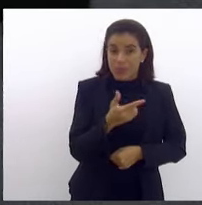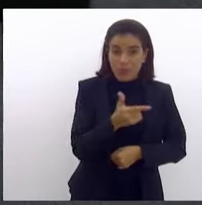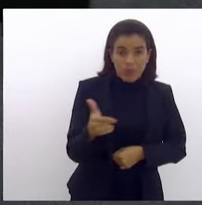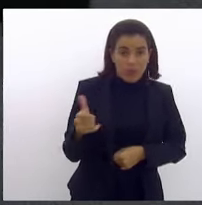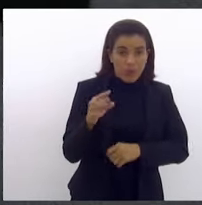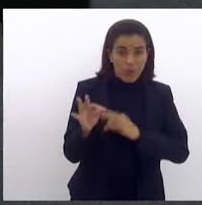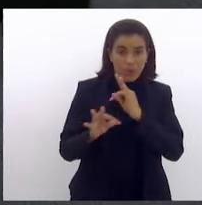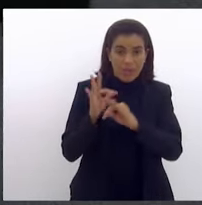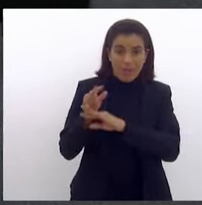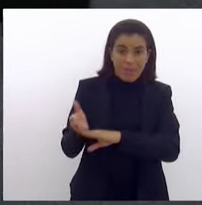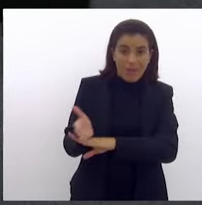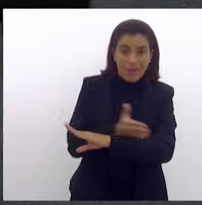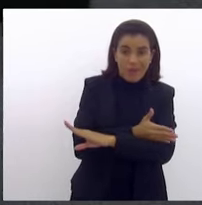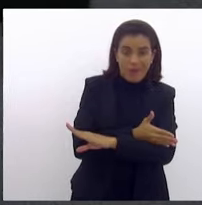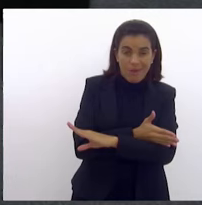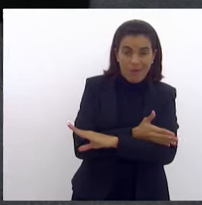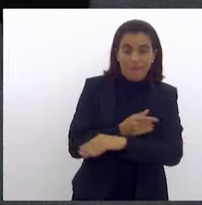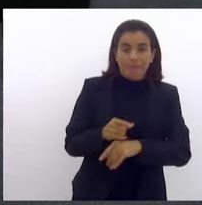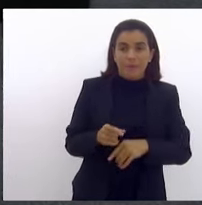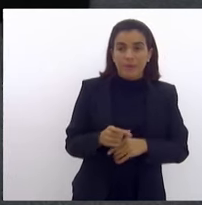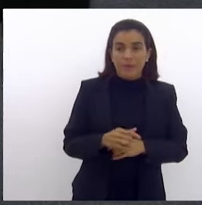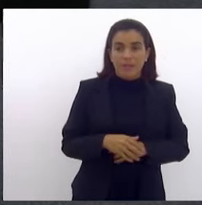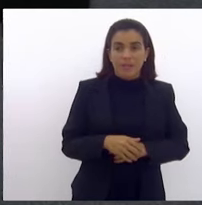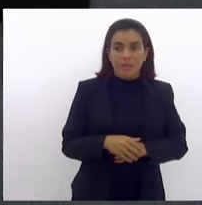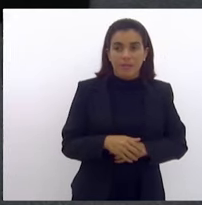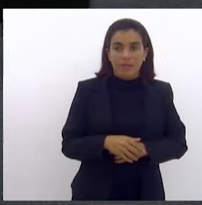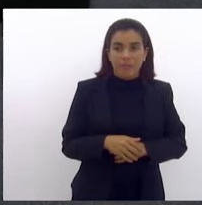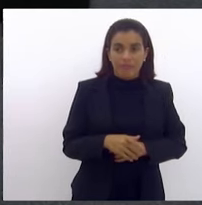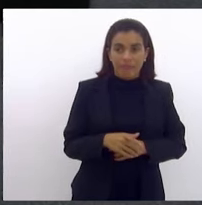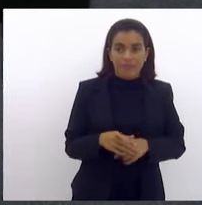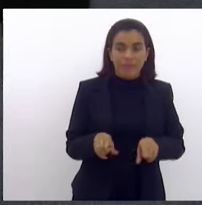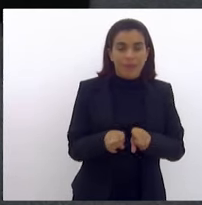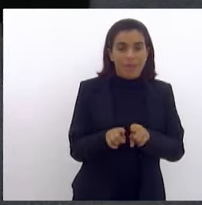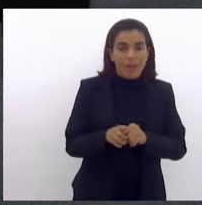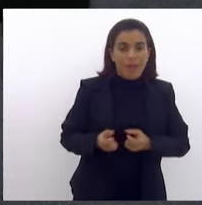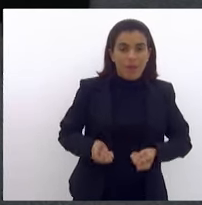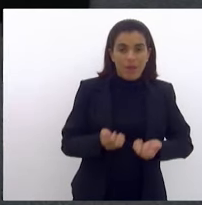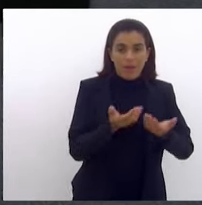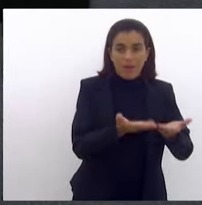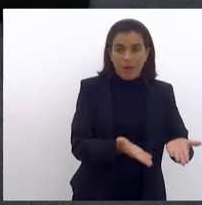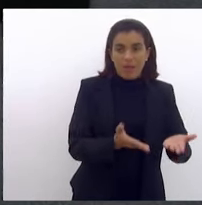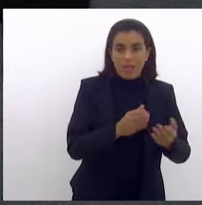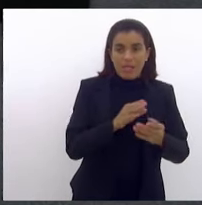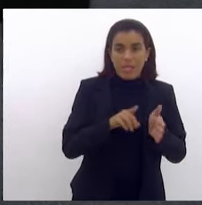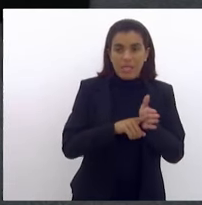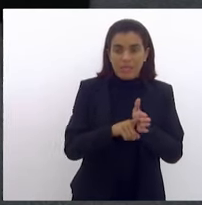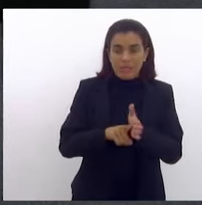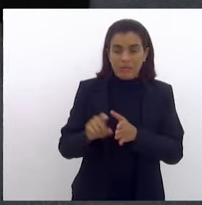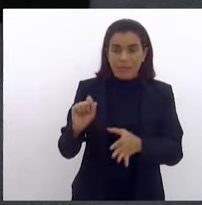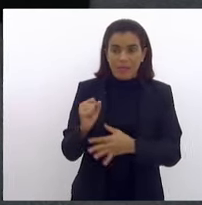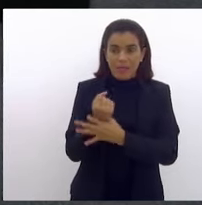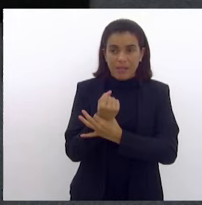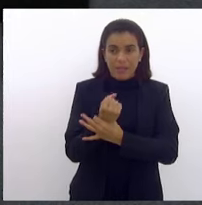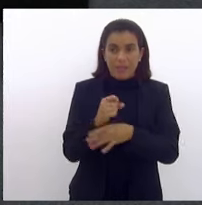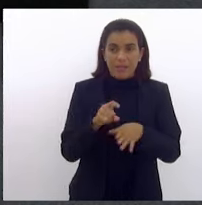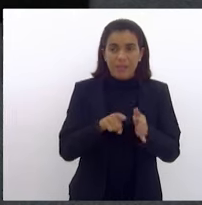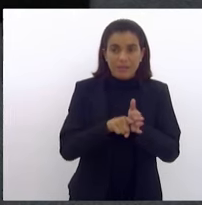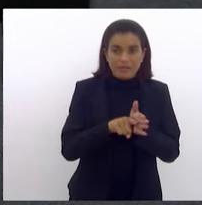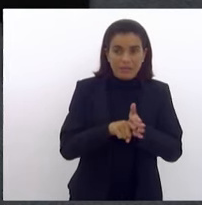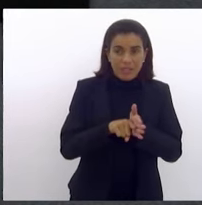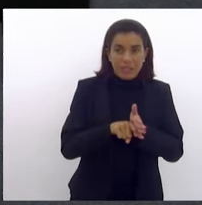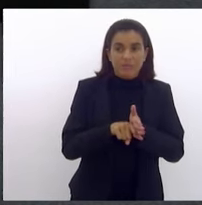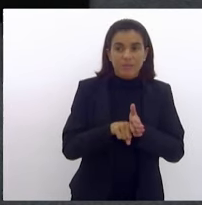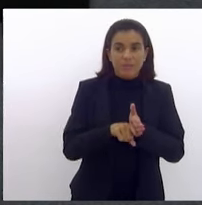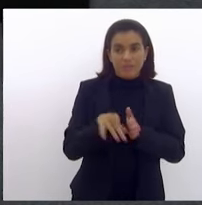tratamento preventivo e que a gente possa também trazer exames que garantam que essa pessoa